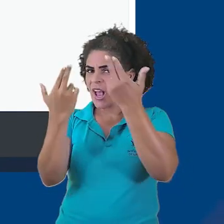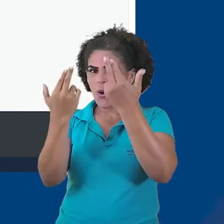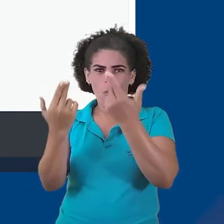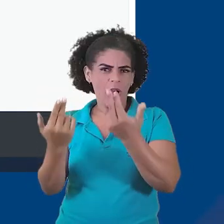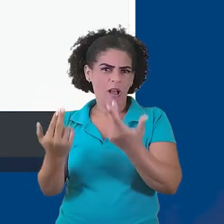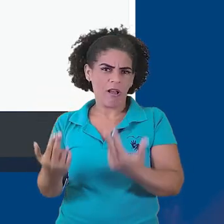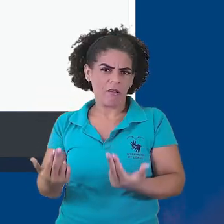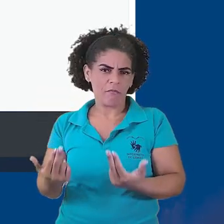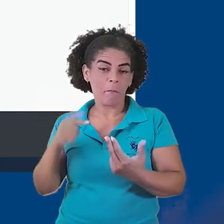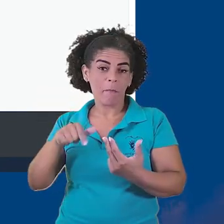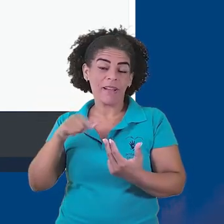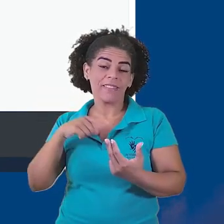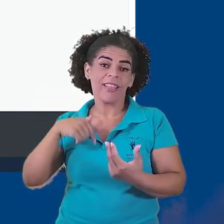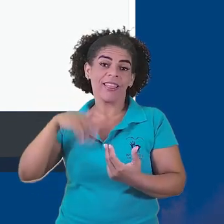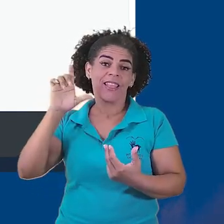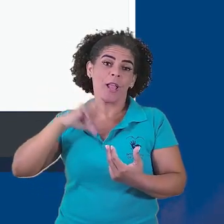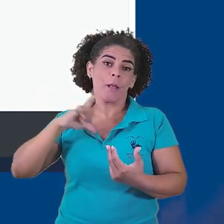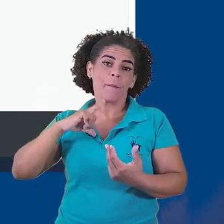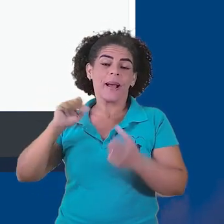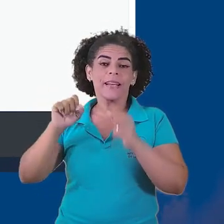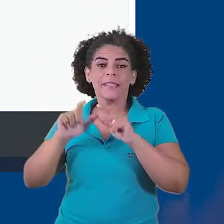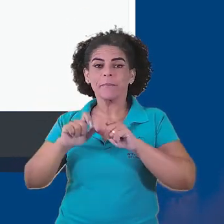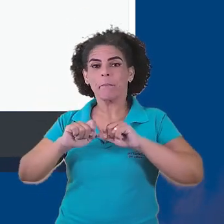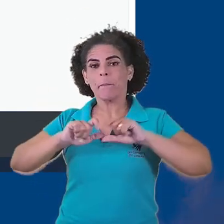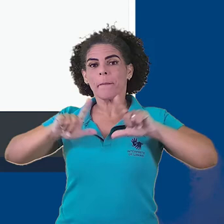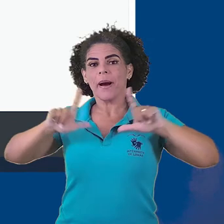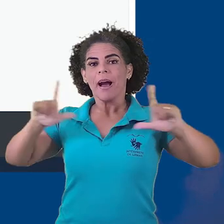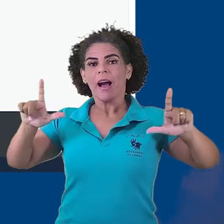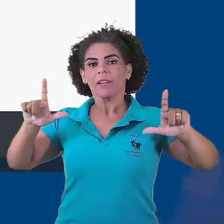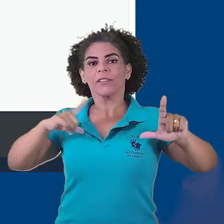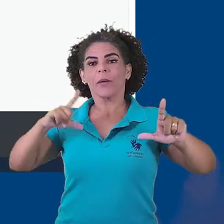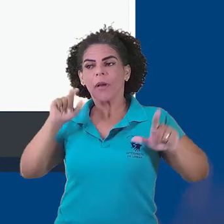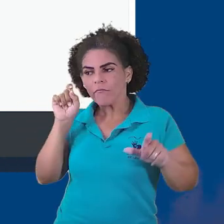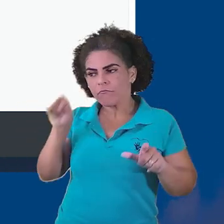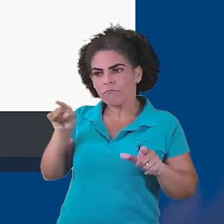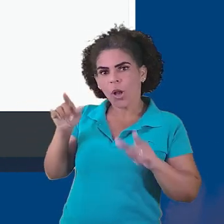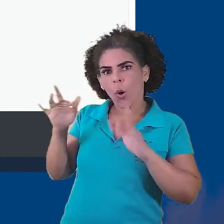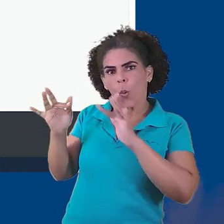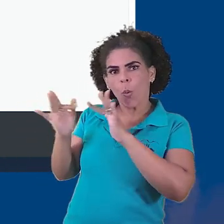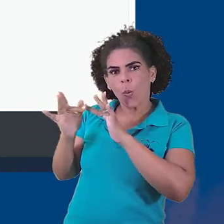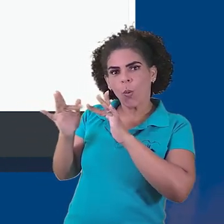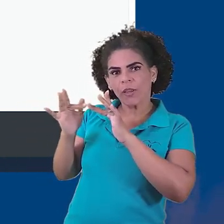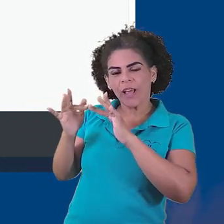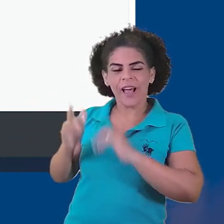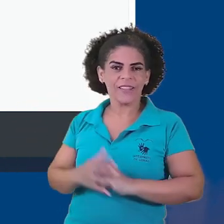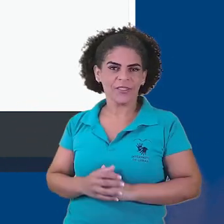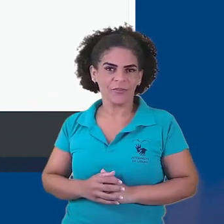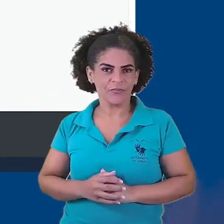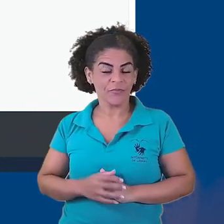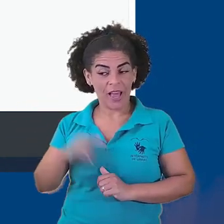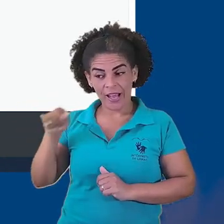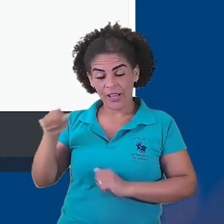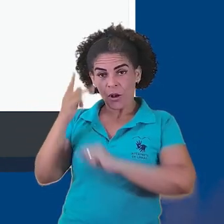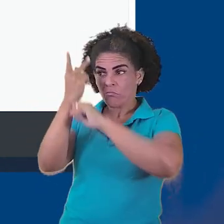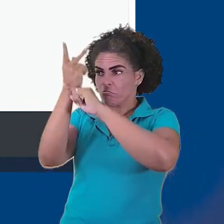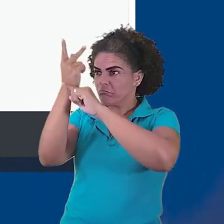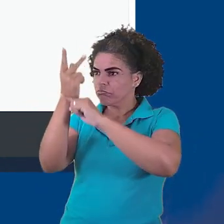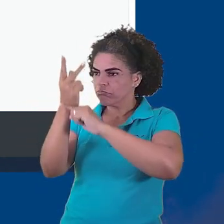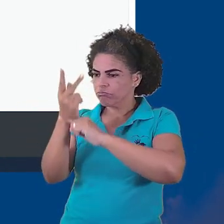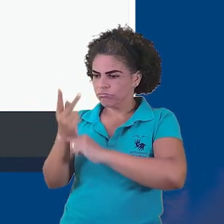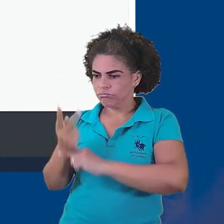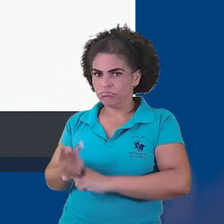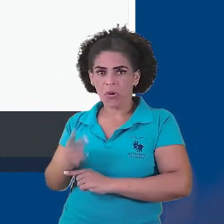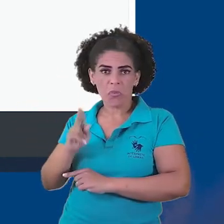anteriormente possui. No entanto, tem mais espaço e tem acesso à seção de contatos. Pare, eu